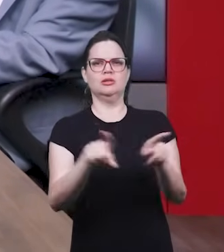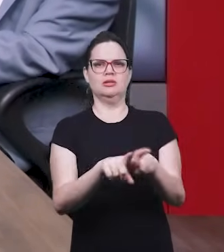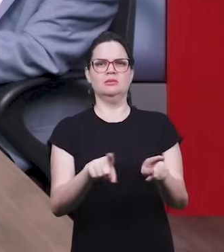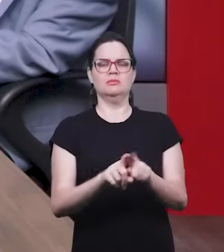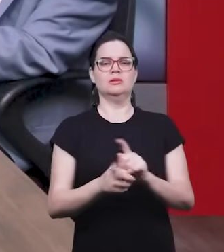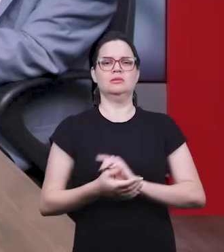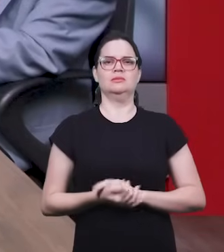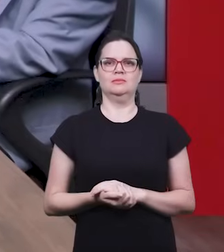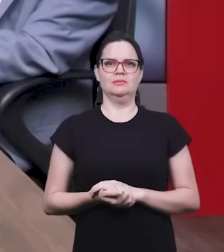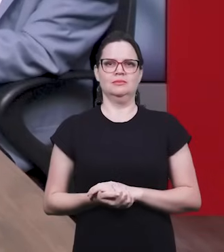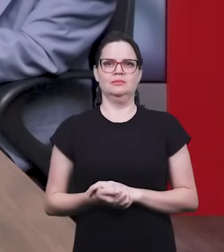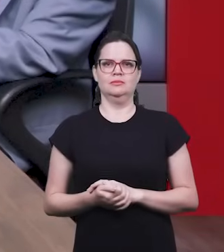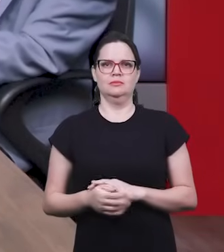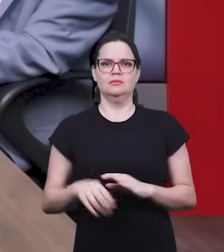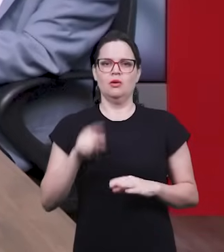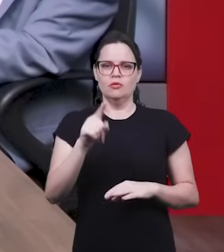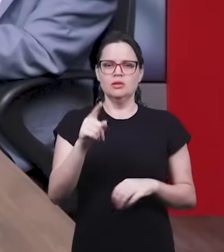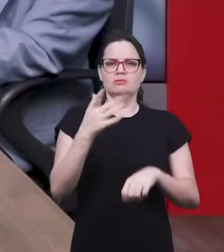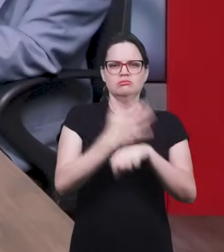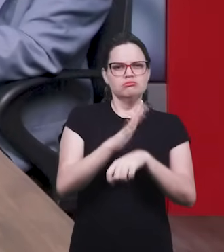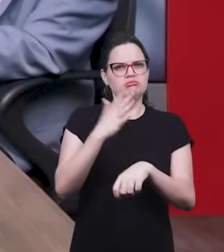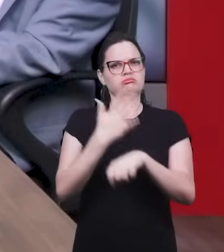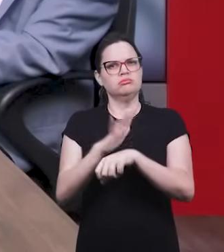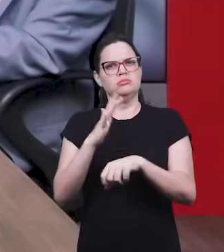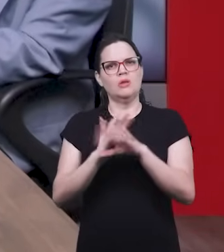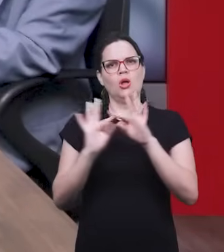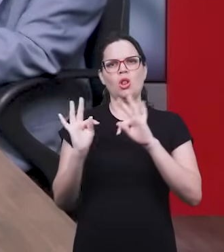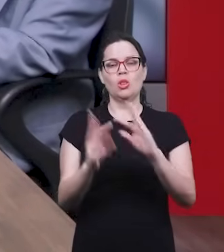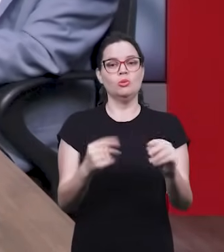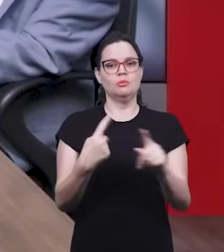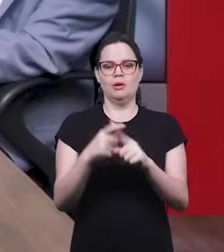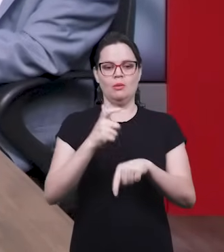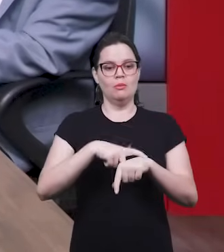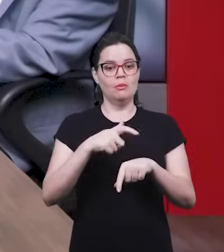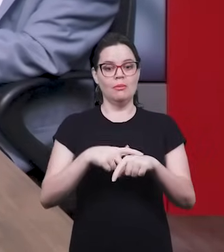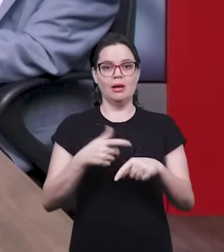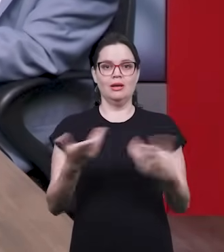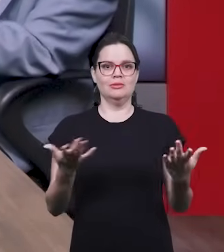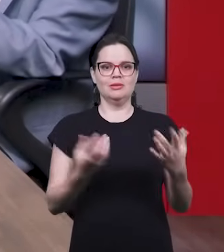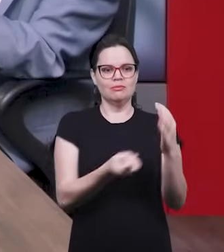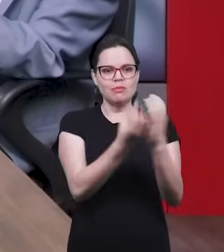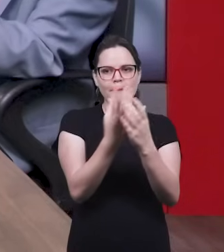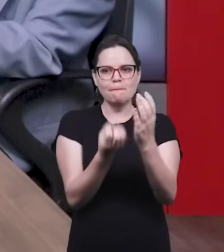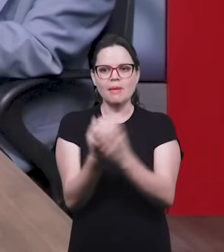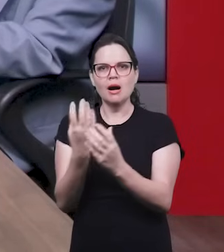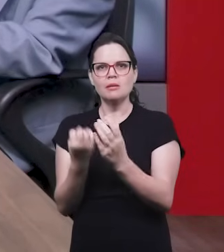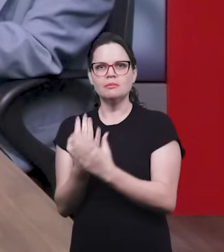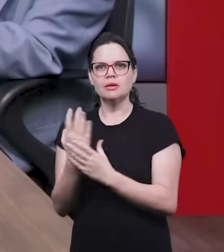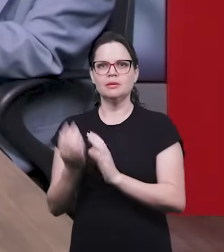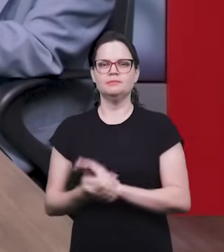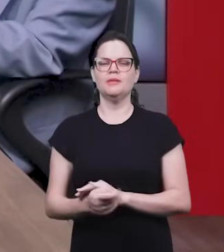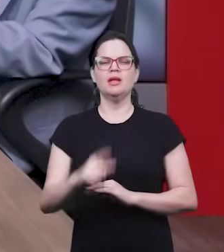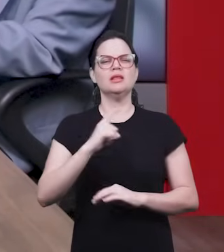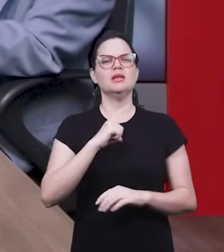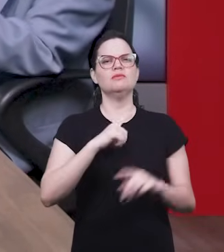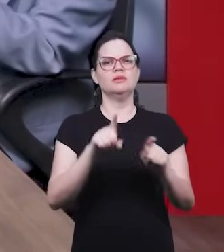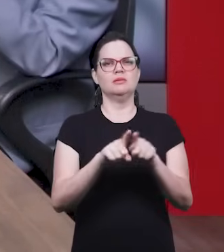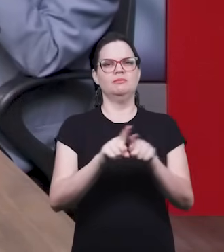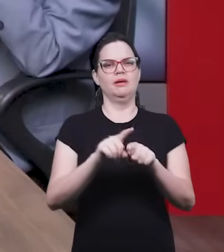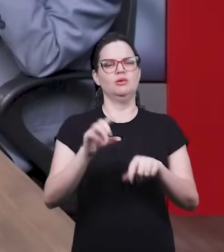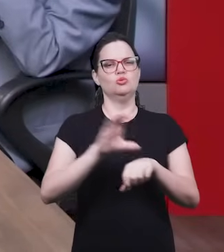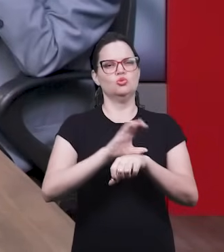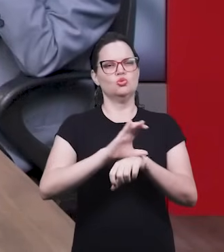tinha. Então, você fazia tudo aquilo que tinha, que era um momento, não é? Eu fiz até esse curso que está